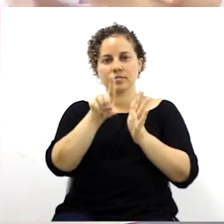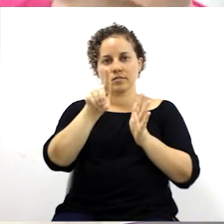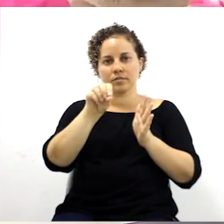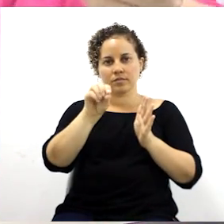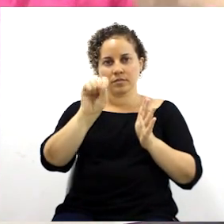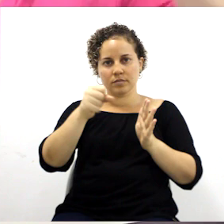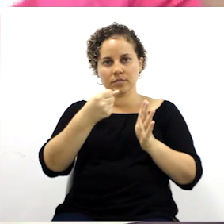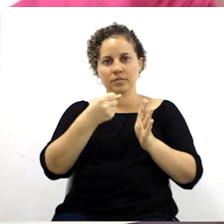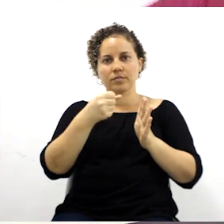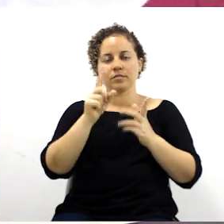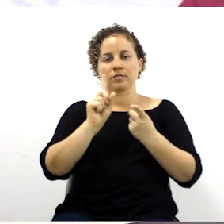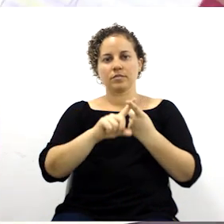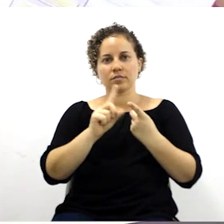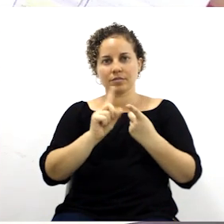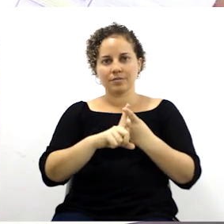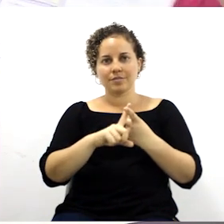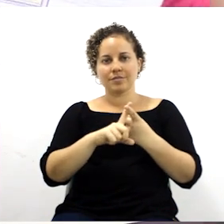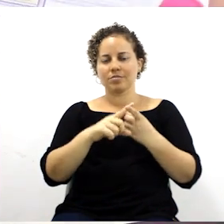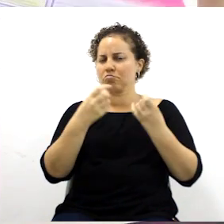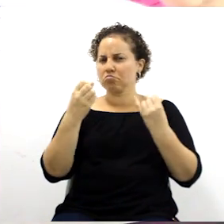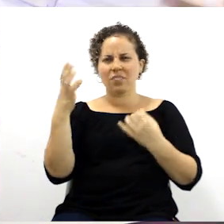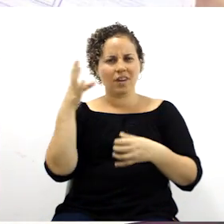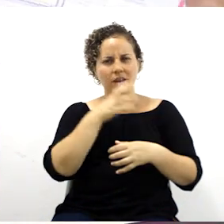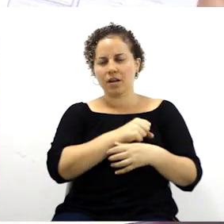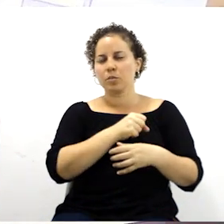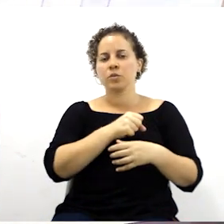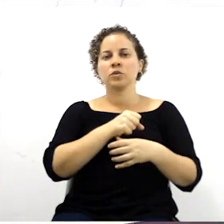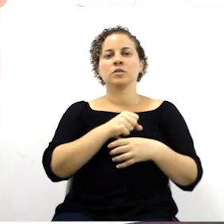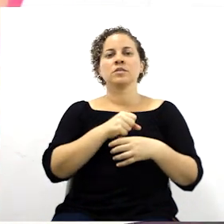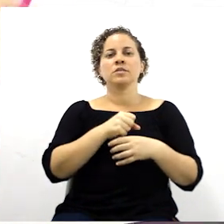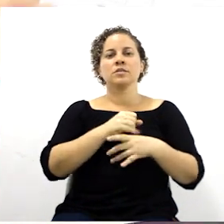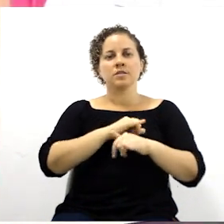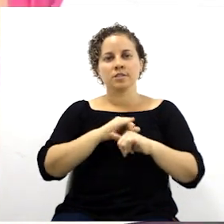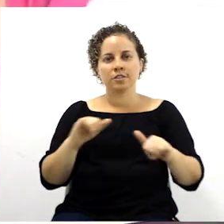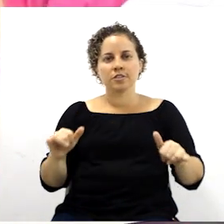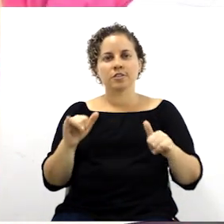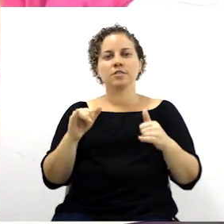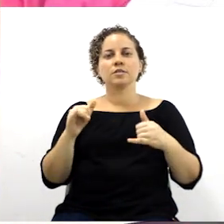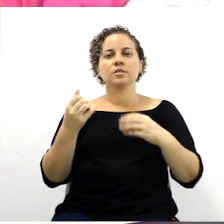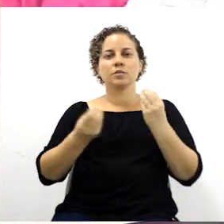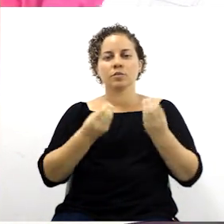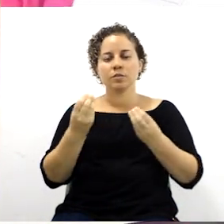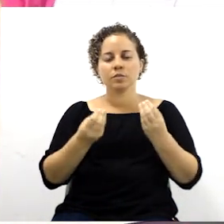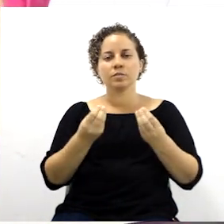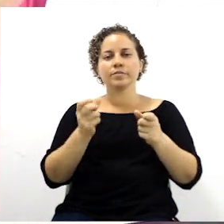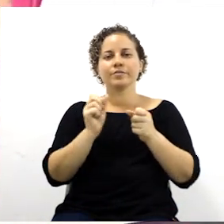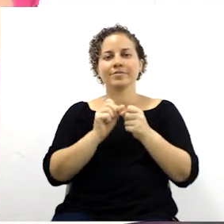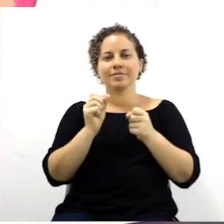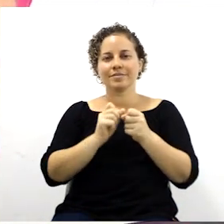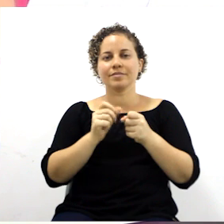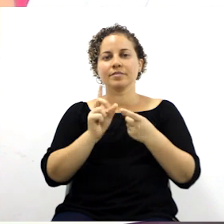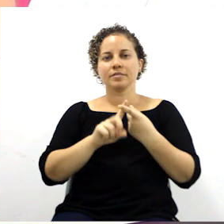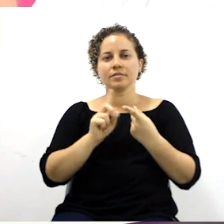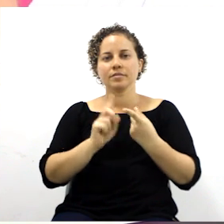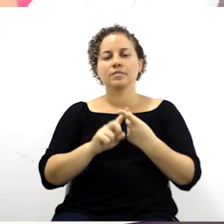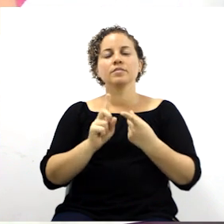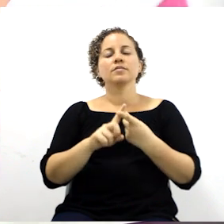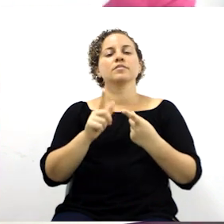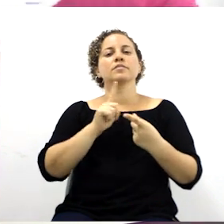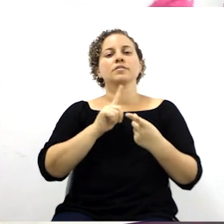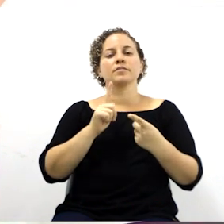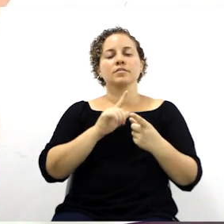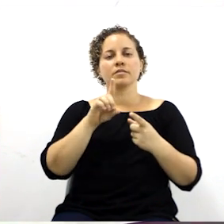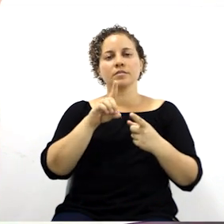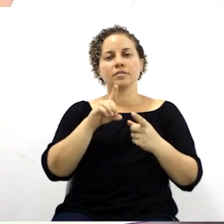do usuário. Então, de repente, é um guia bem rápido, foi feito para divulgar como essa base de dados funciona. Então, se de repente a biblioteca tem uma base de